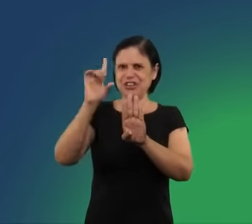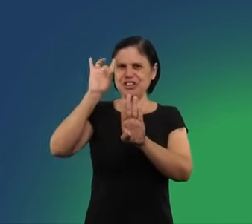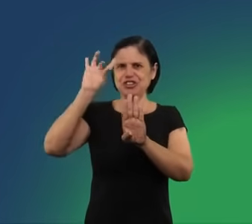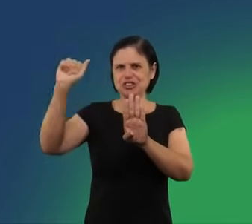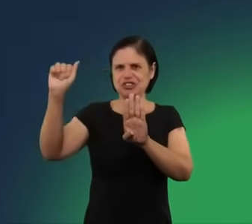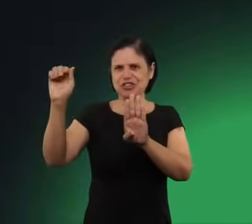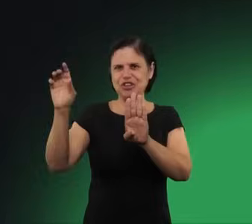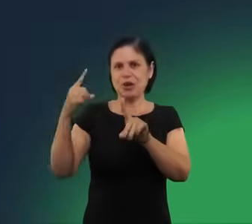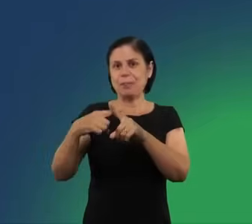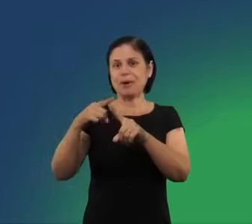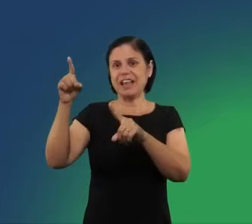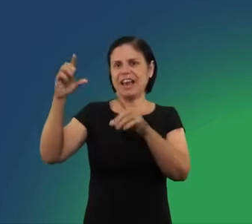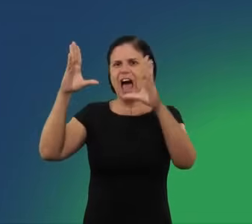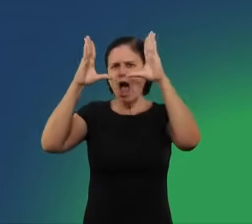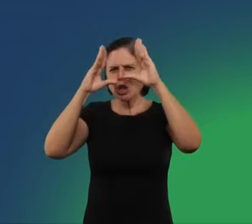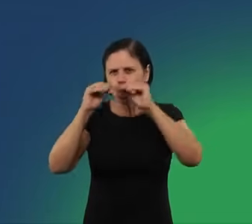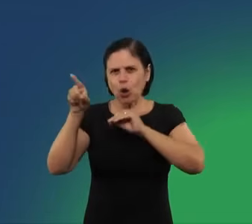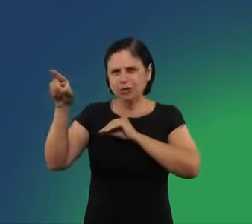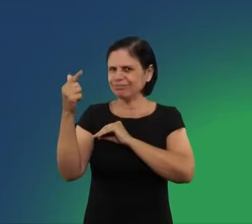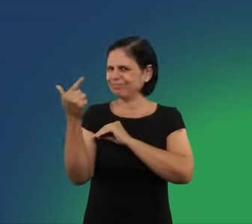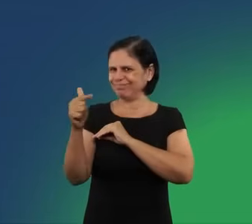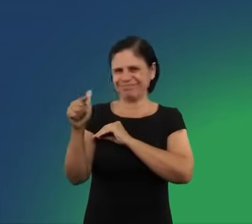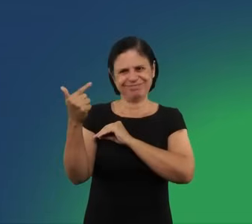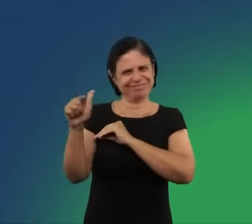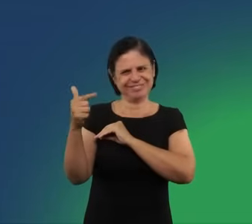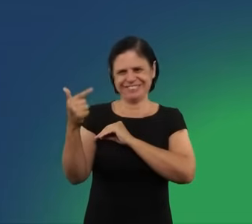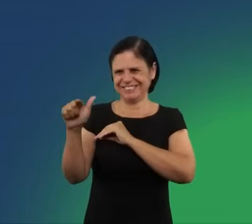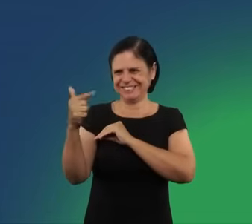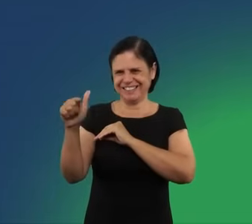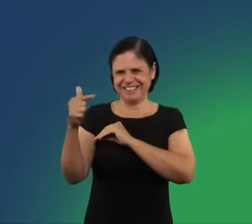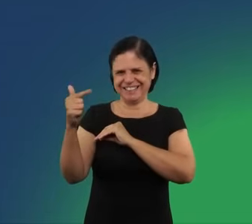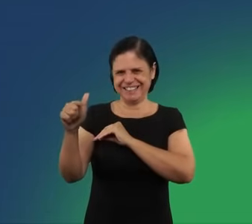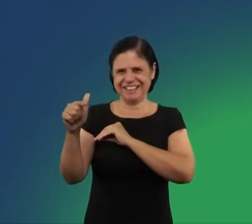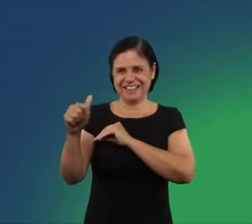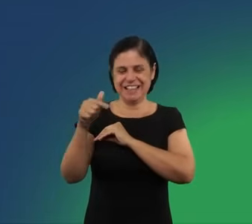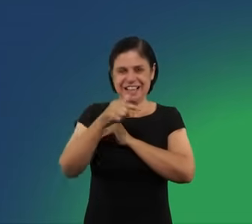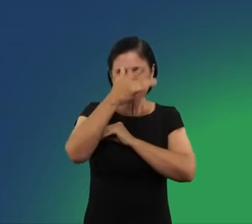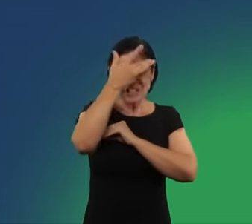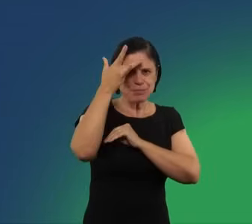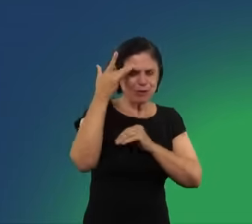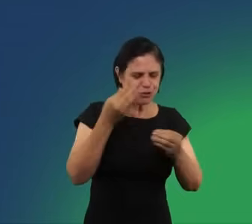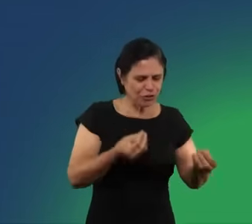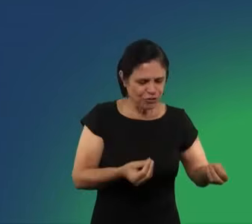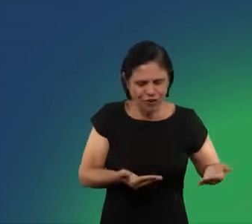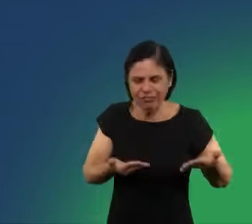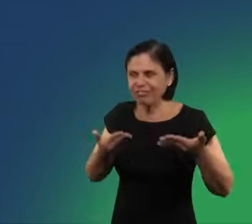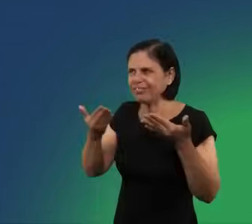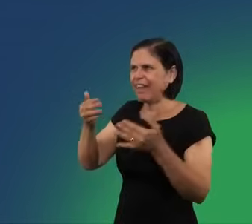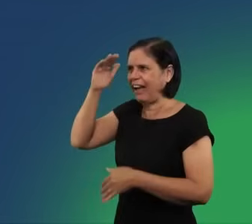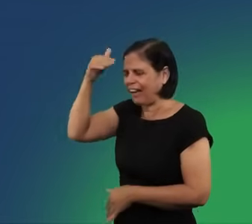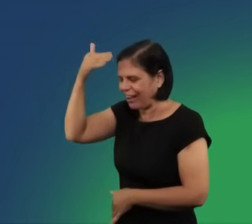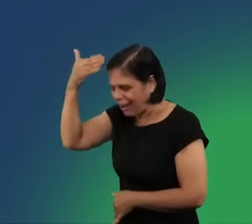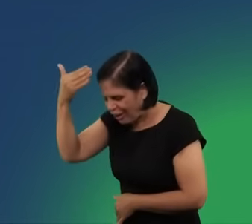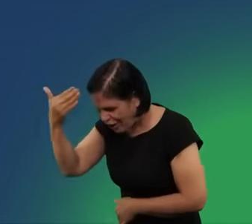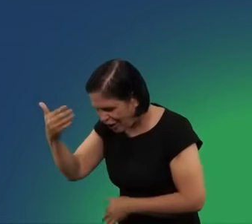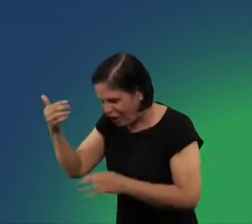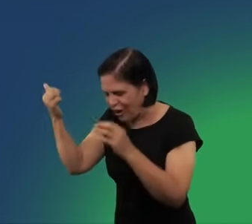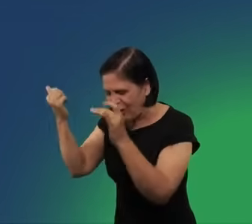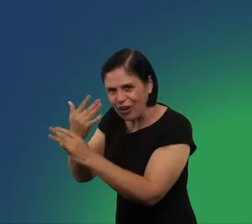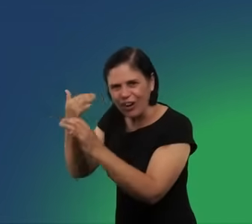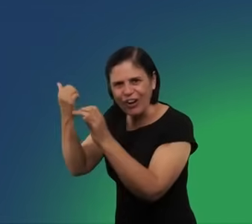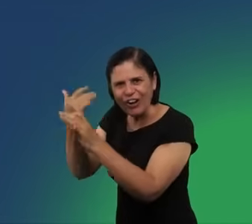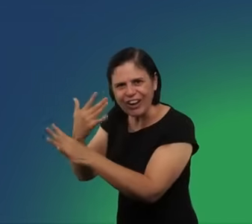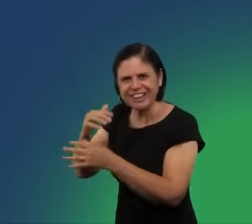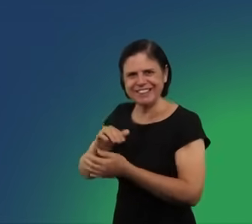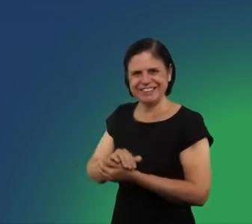haverá noite. E a ela trarão a glória e honra das nações. O mundo